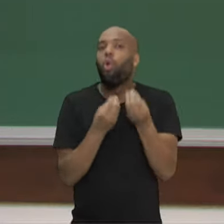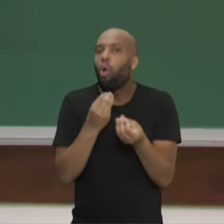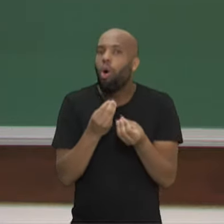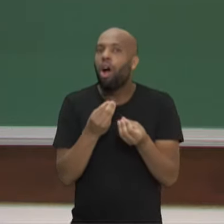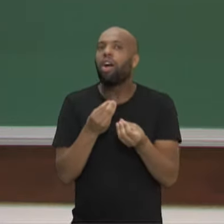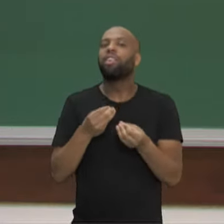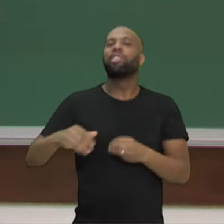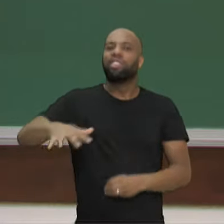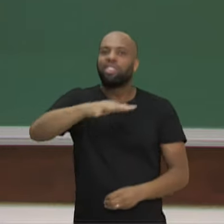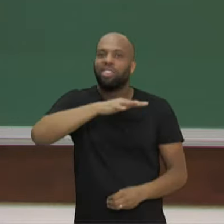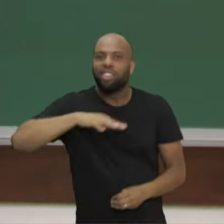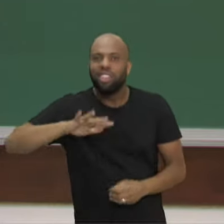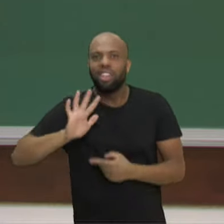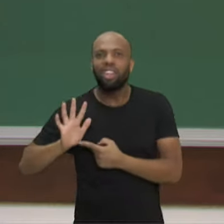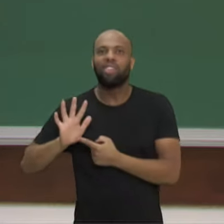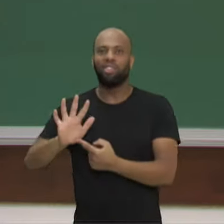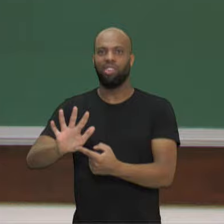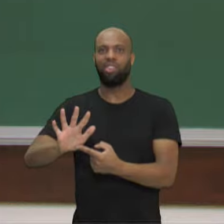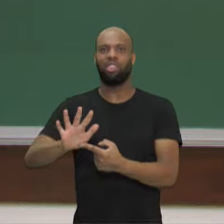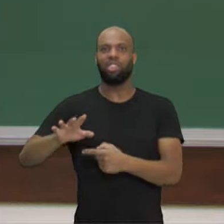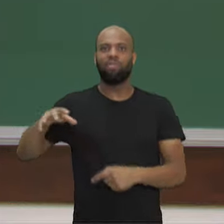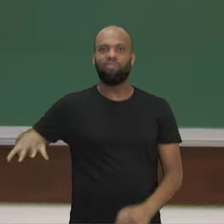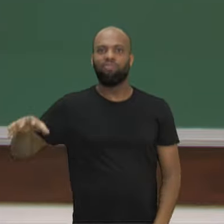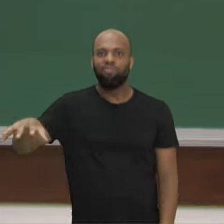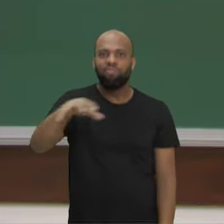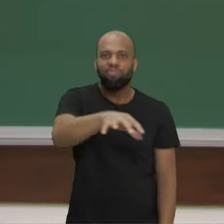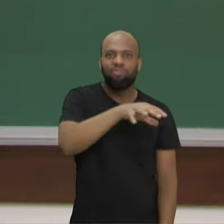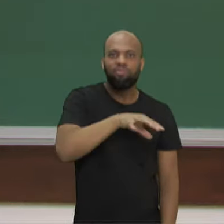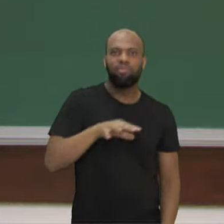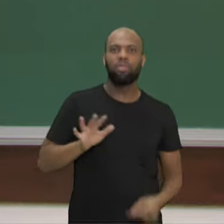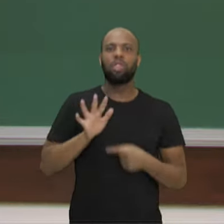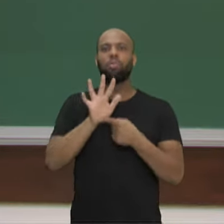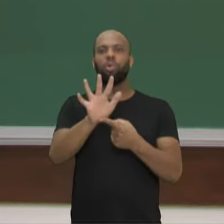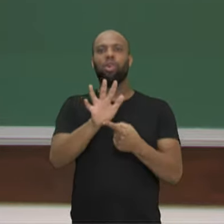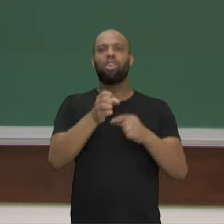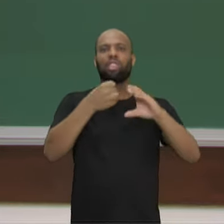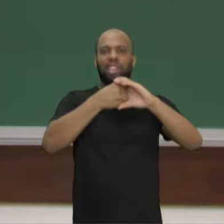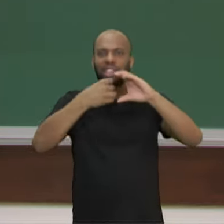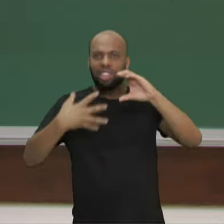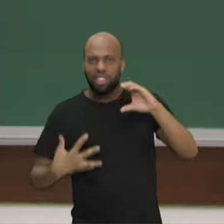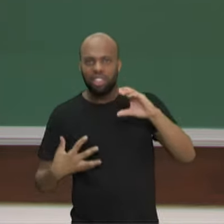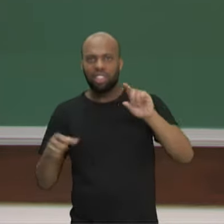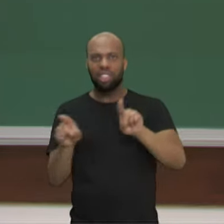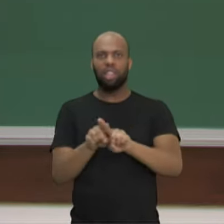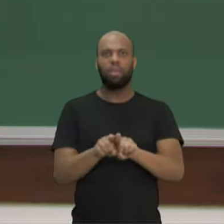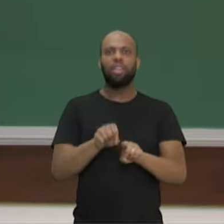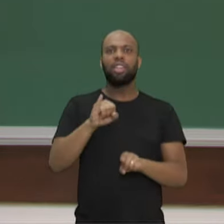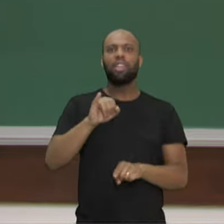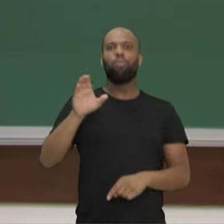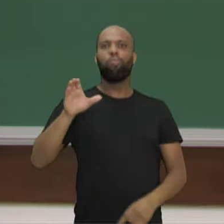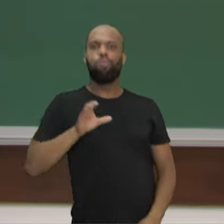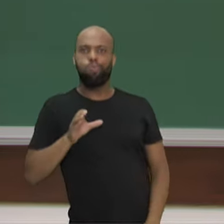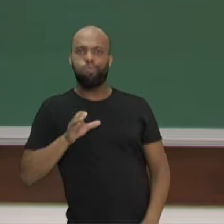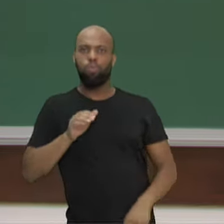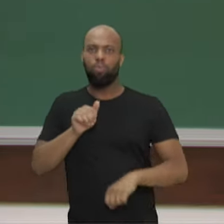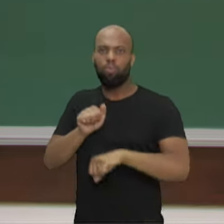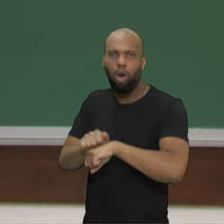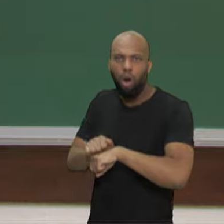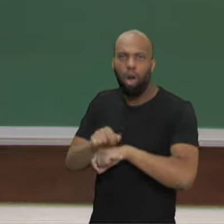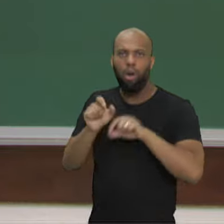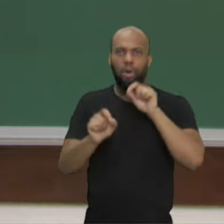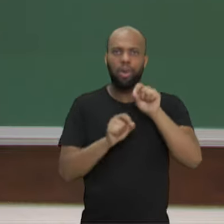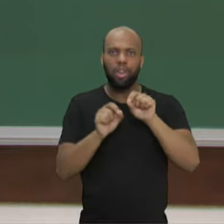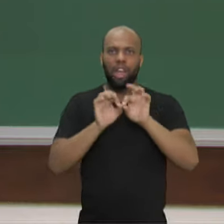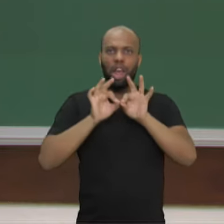cenário, né? Então, com o cenário vai ambientar o local de forma a trazer características, se é um lugar rico, se é um lugar pobre, se é um